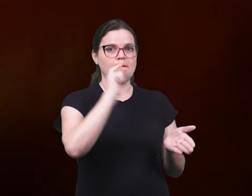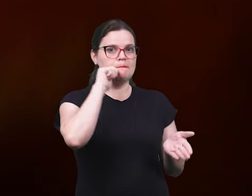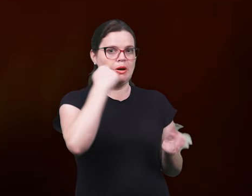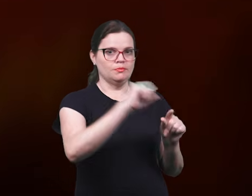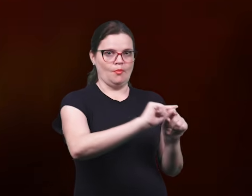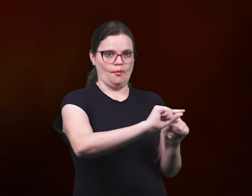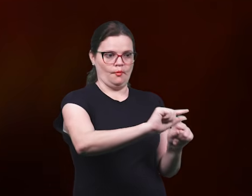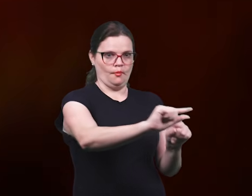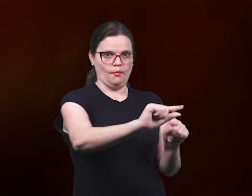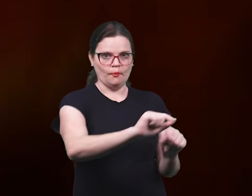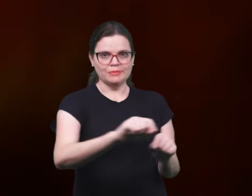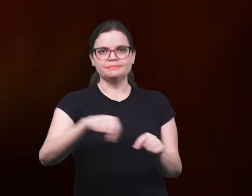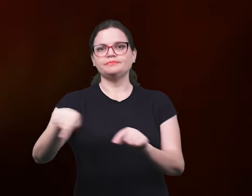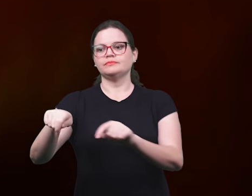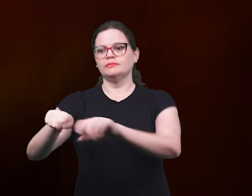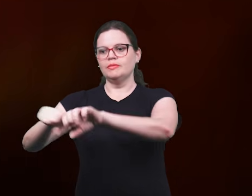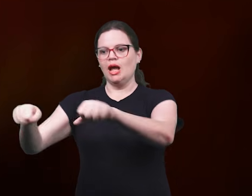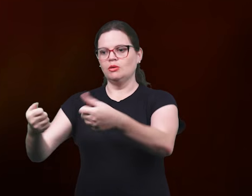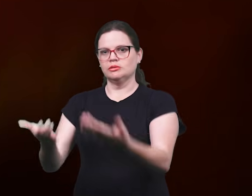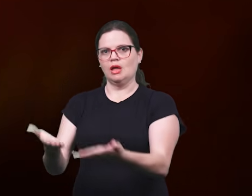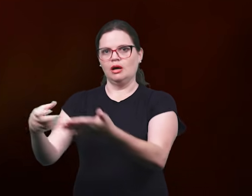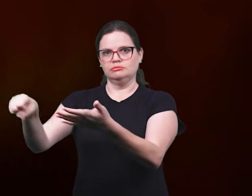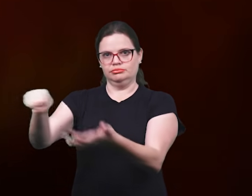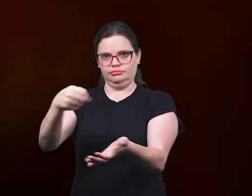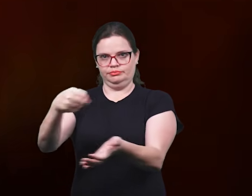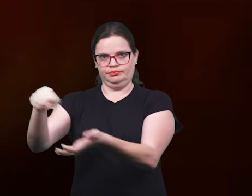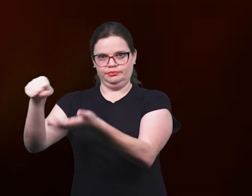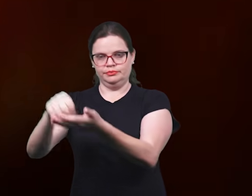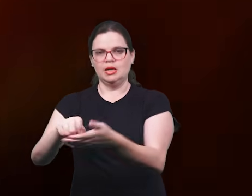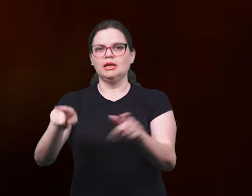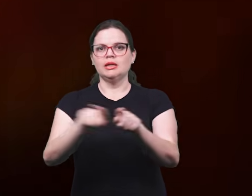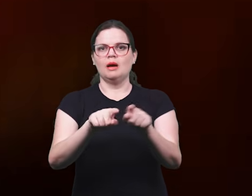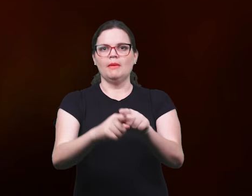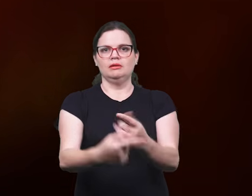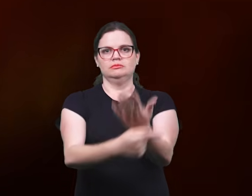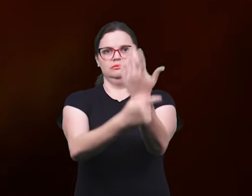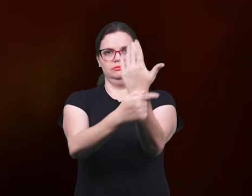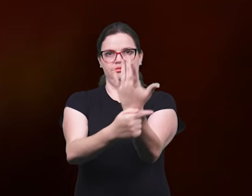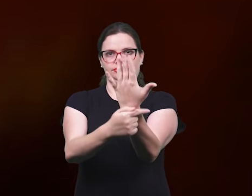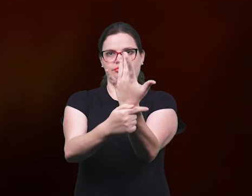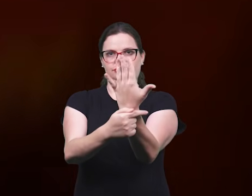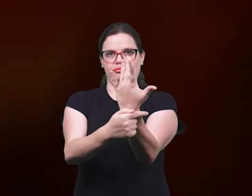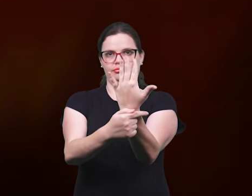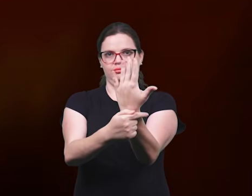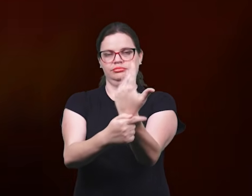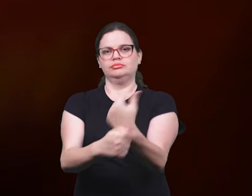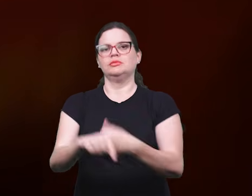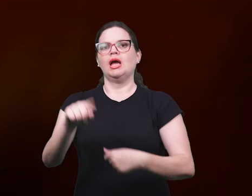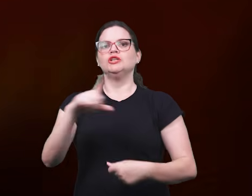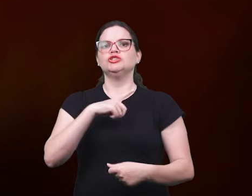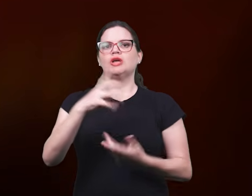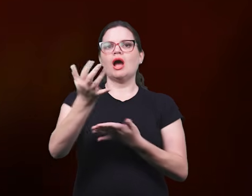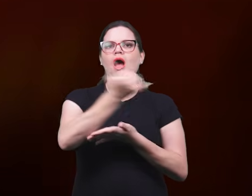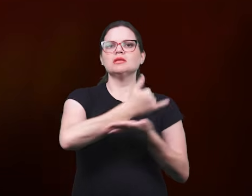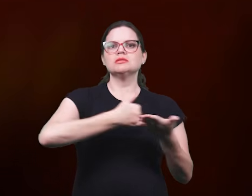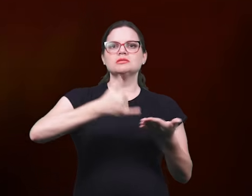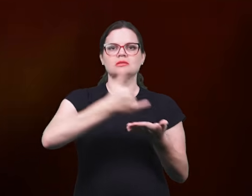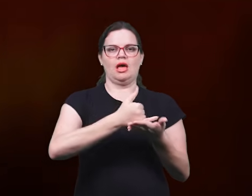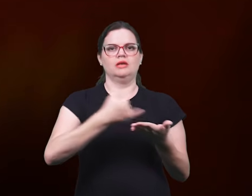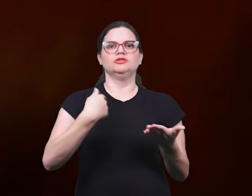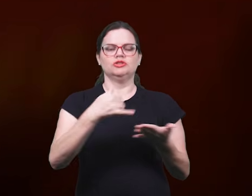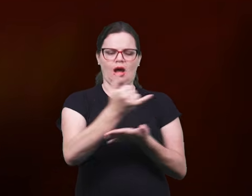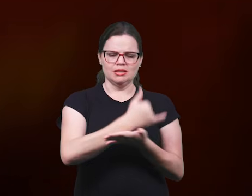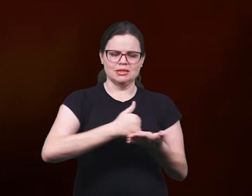lâmpadas acesas. Israel trazia o azeite, né? Trazei